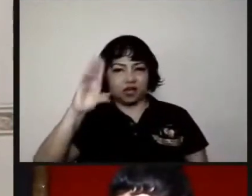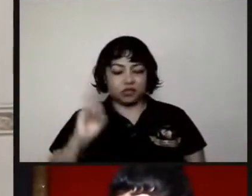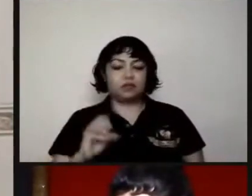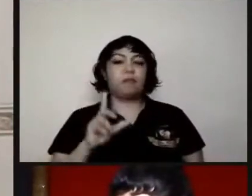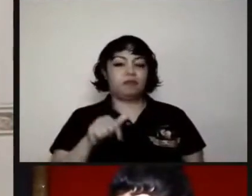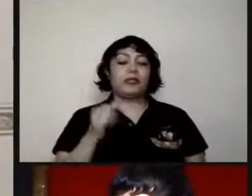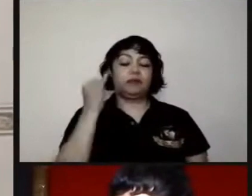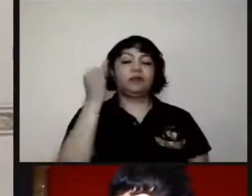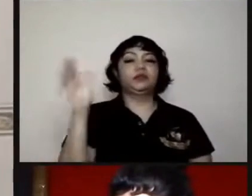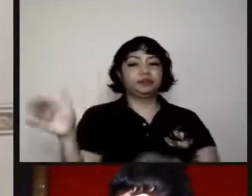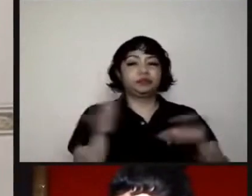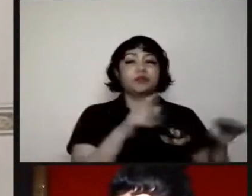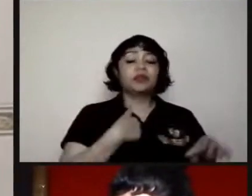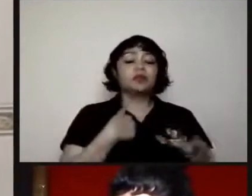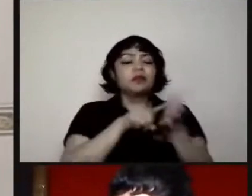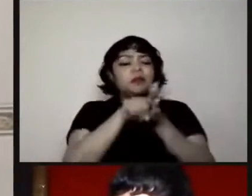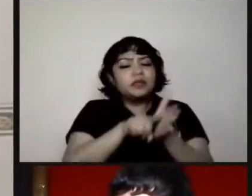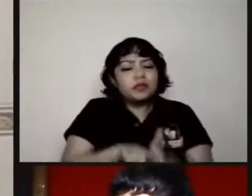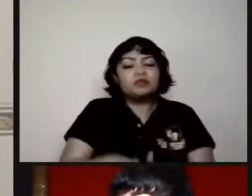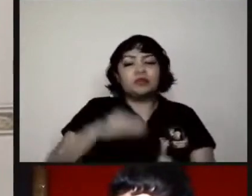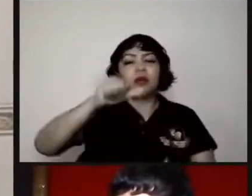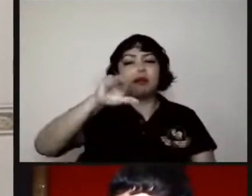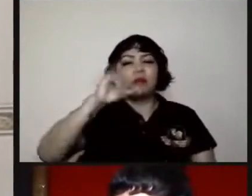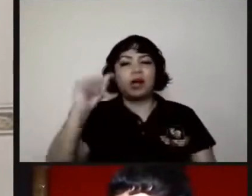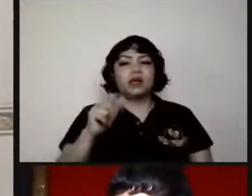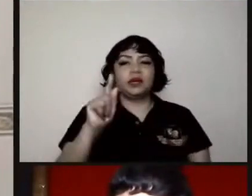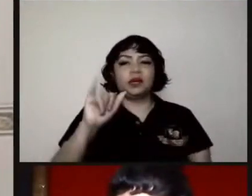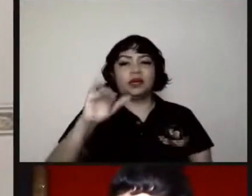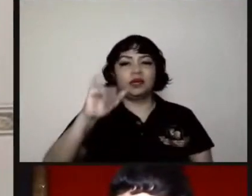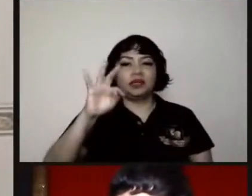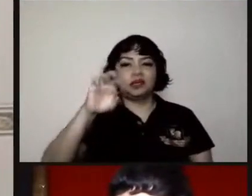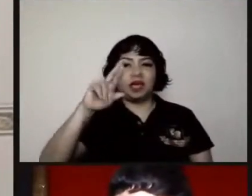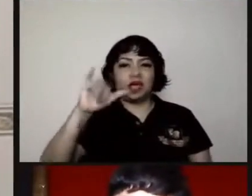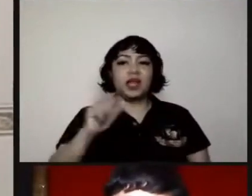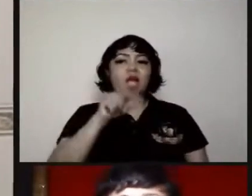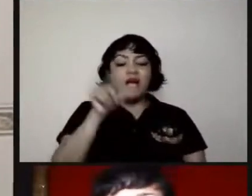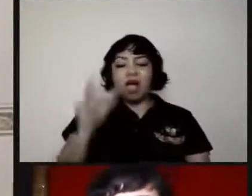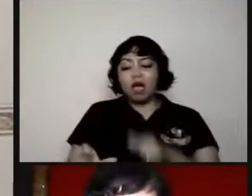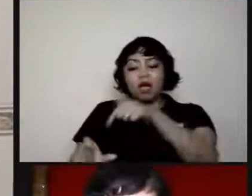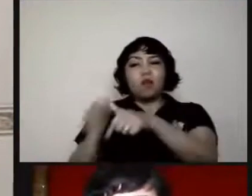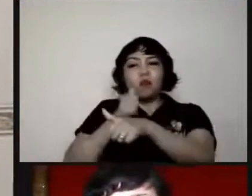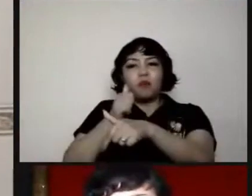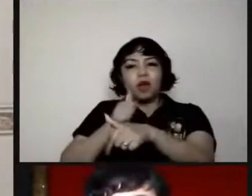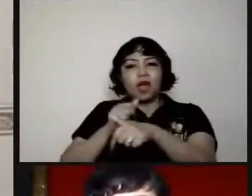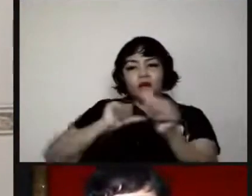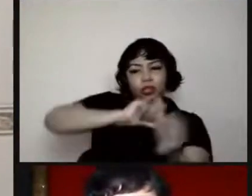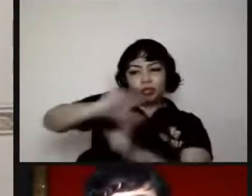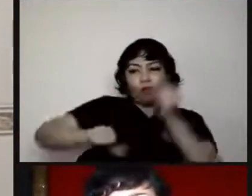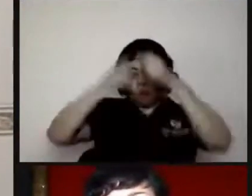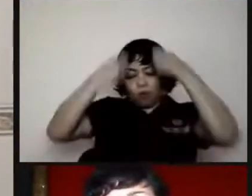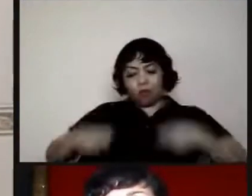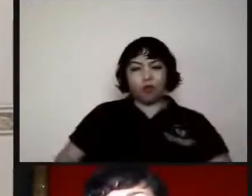Maria Quitéria de Jesus, que foi... uma mulher que se vestiu de homem para poder lutar, sim, na